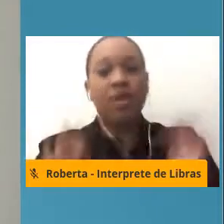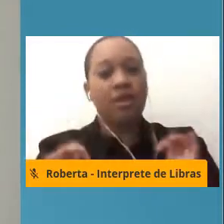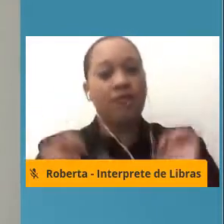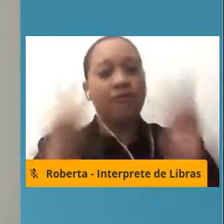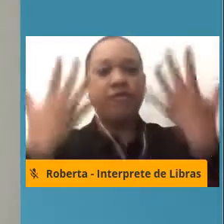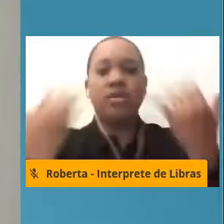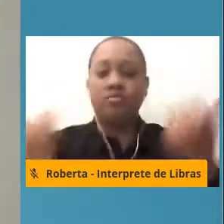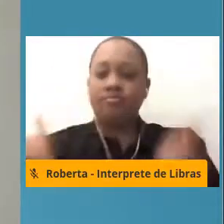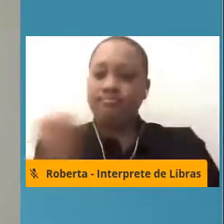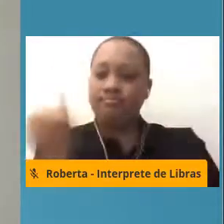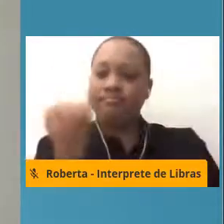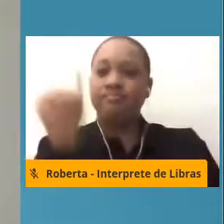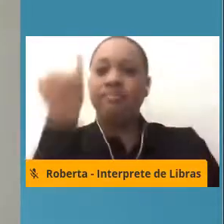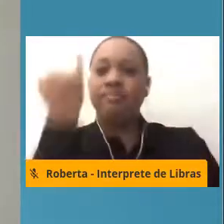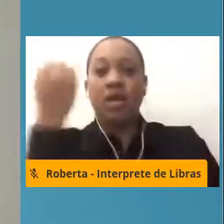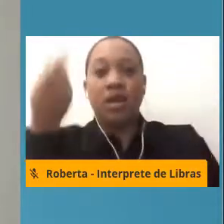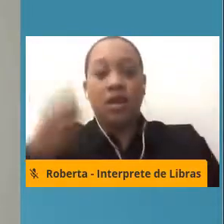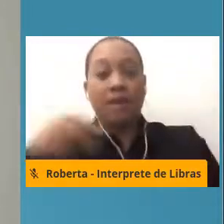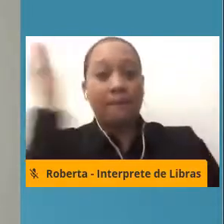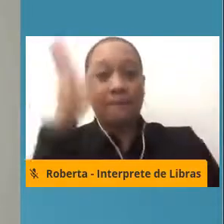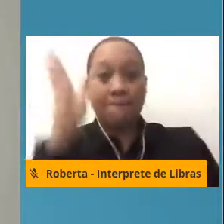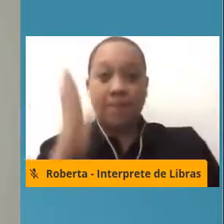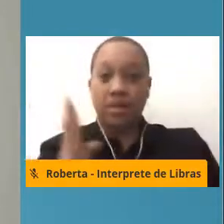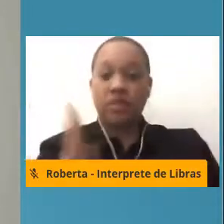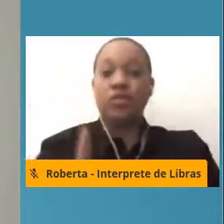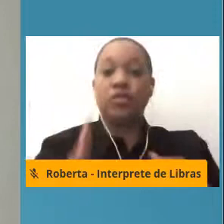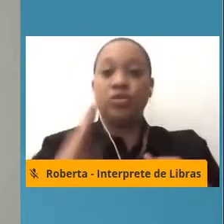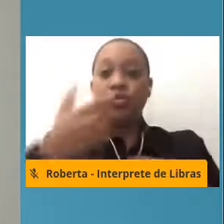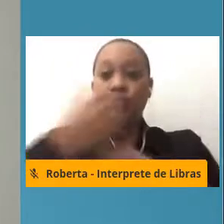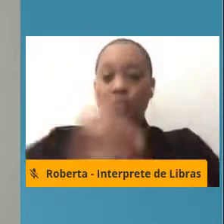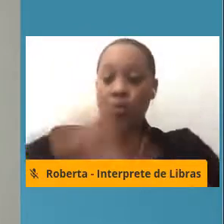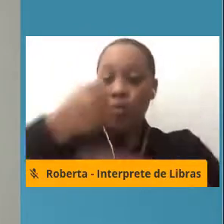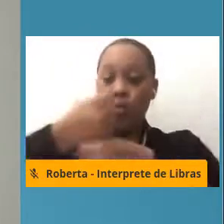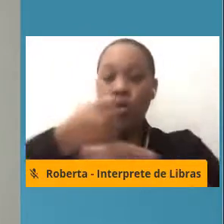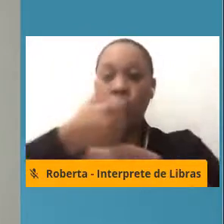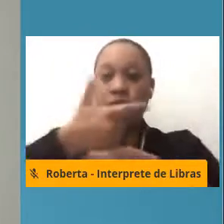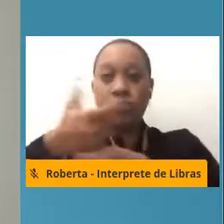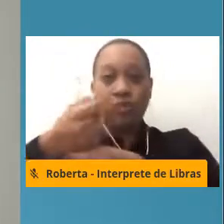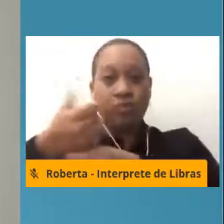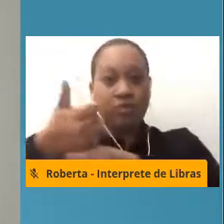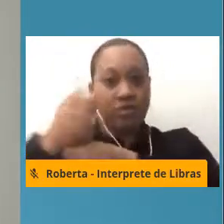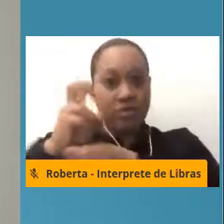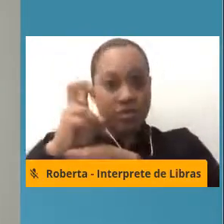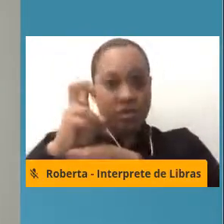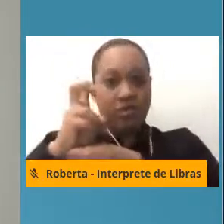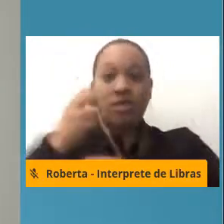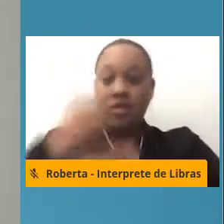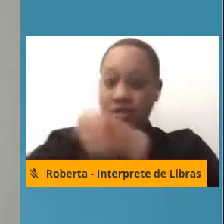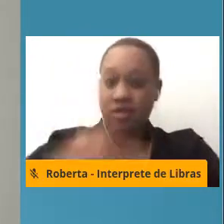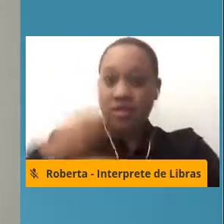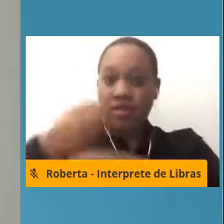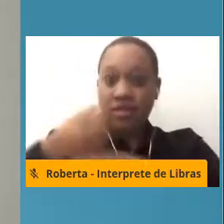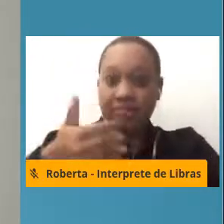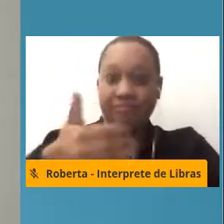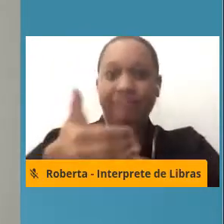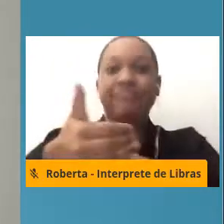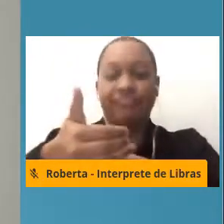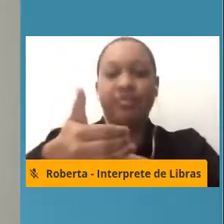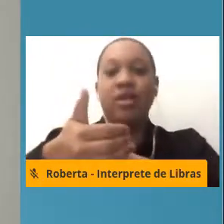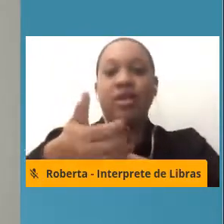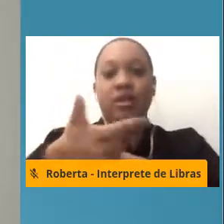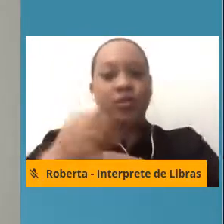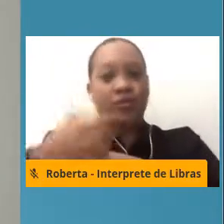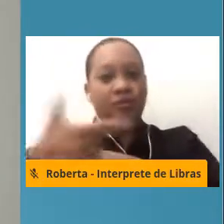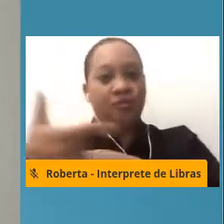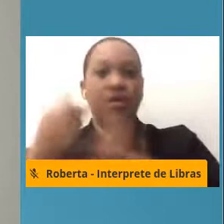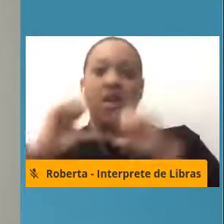importante. Estou aqui no Brasil em 2015 e esse ano, finalmente, nós conseguimos trazer para Alagoas,